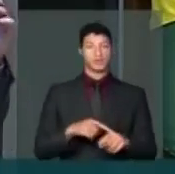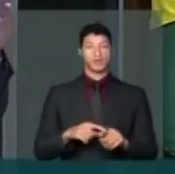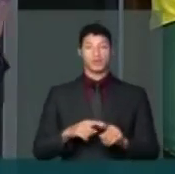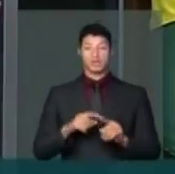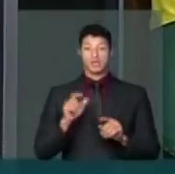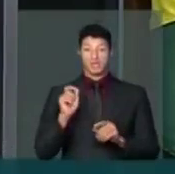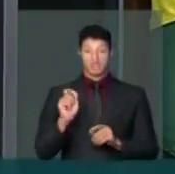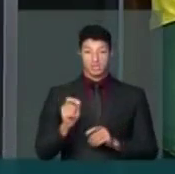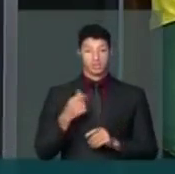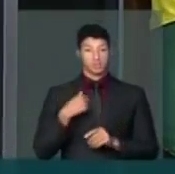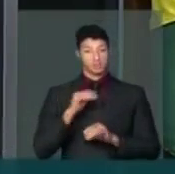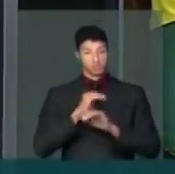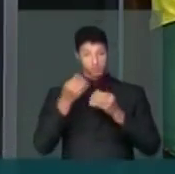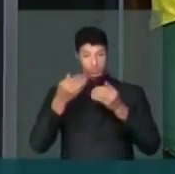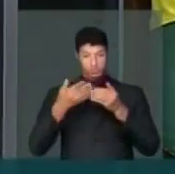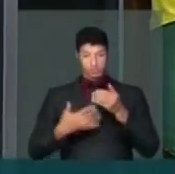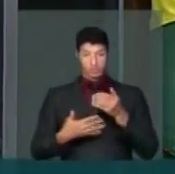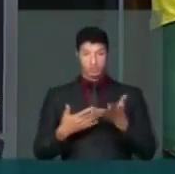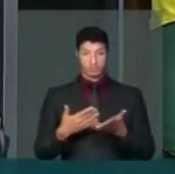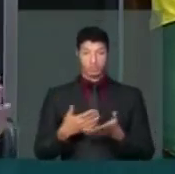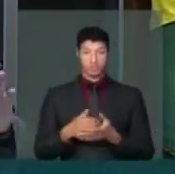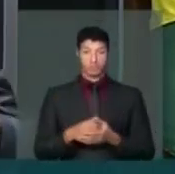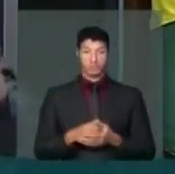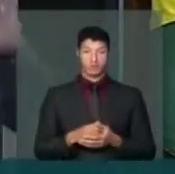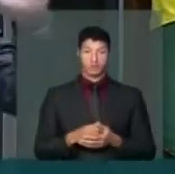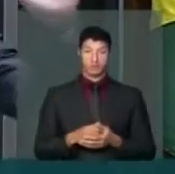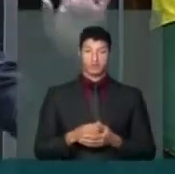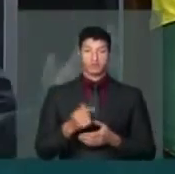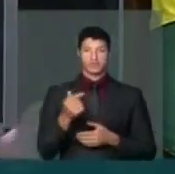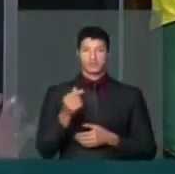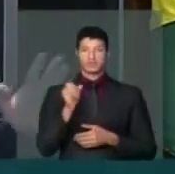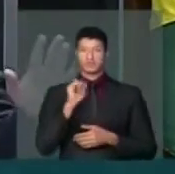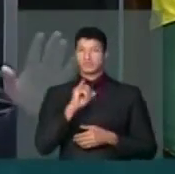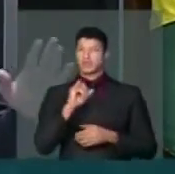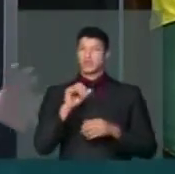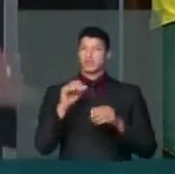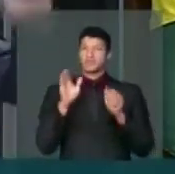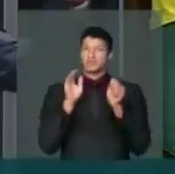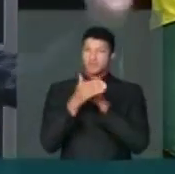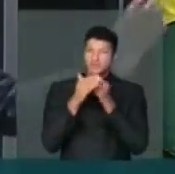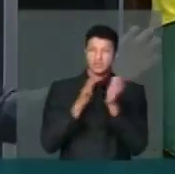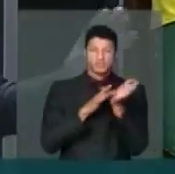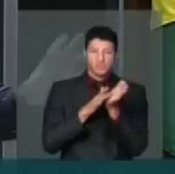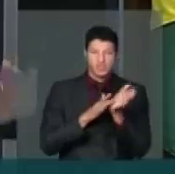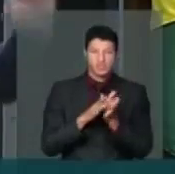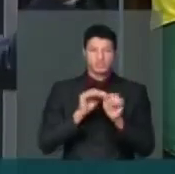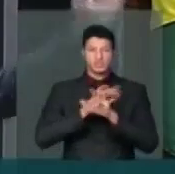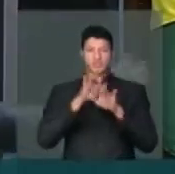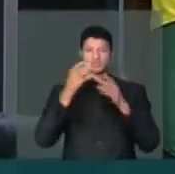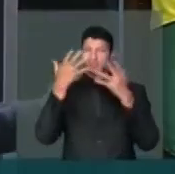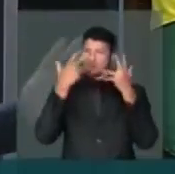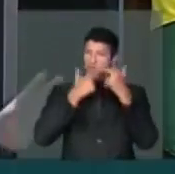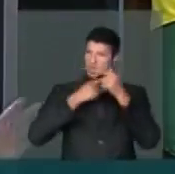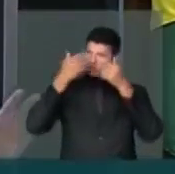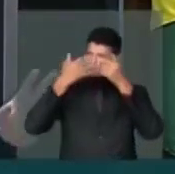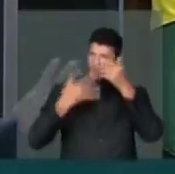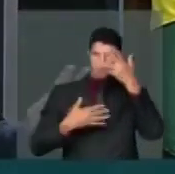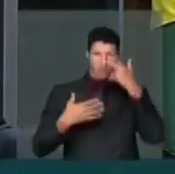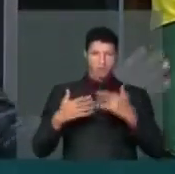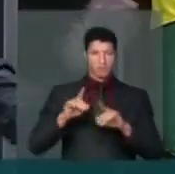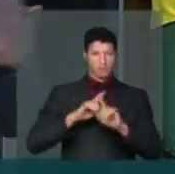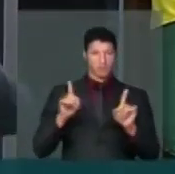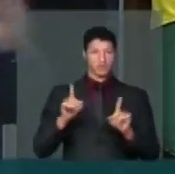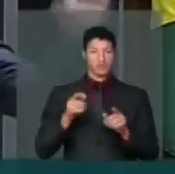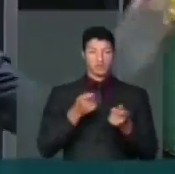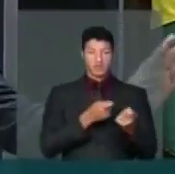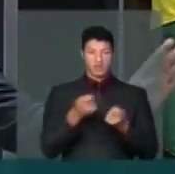que diz o seguinte, sem sofismas, muito bonito, discurso bonito,